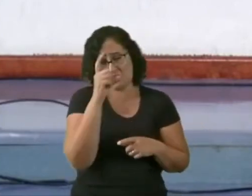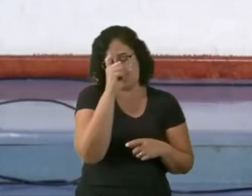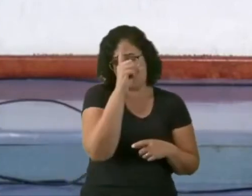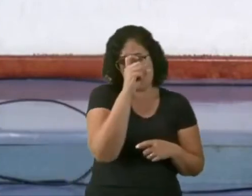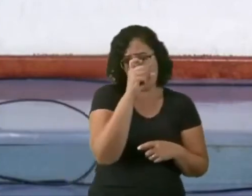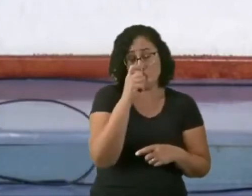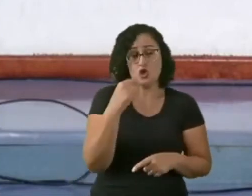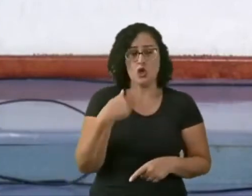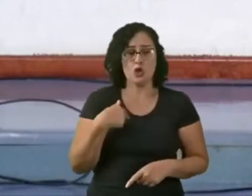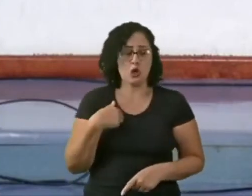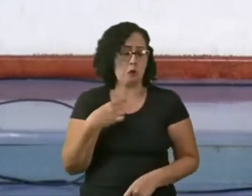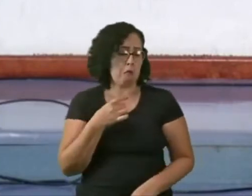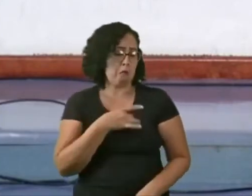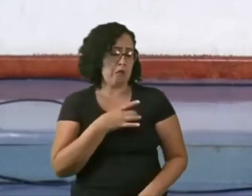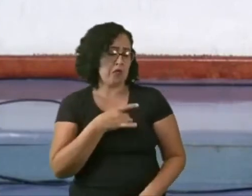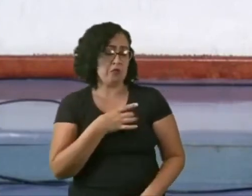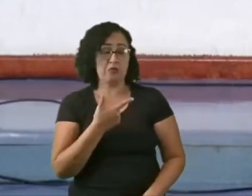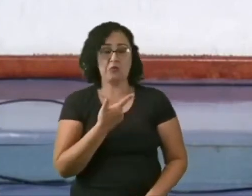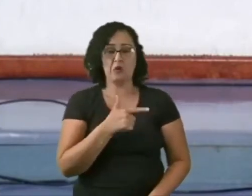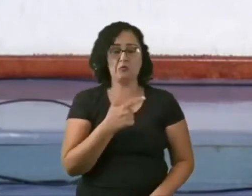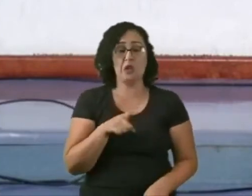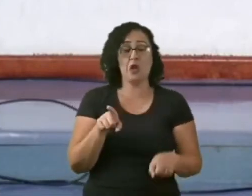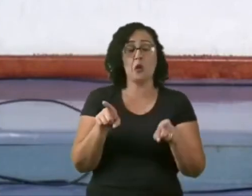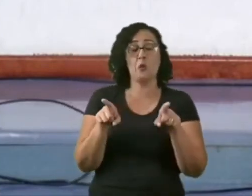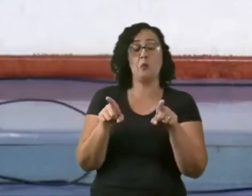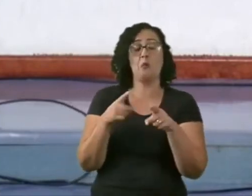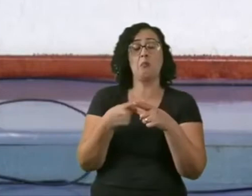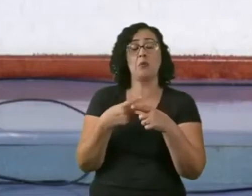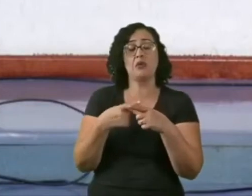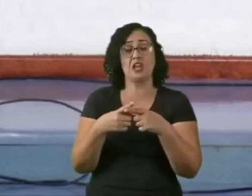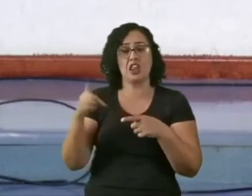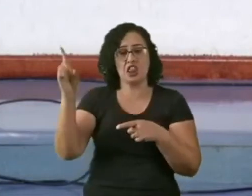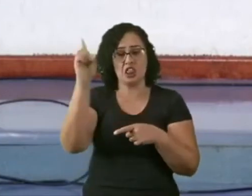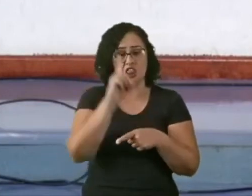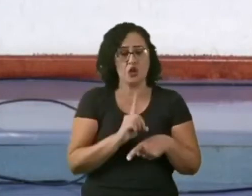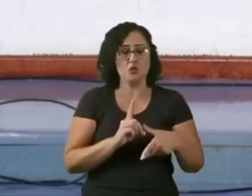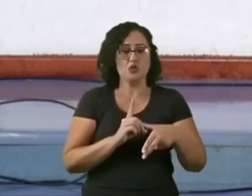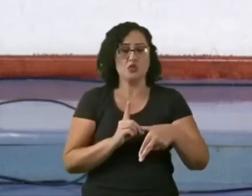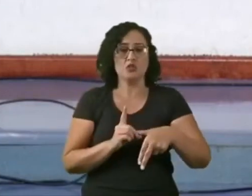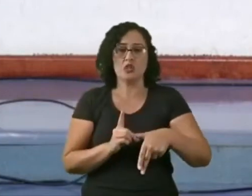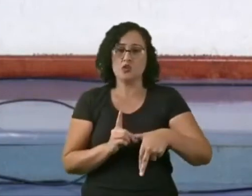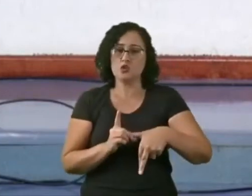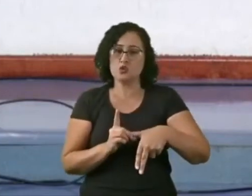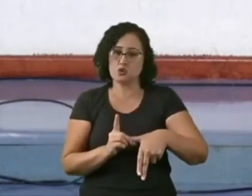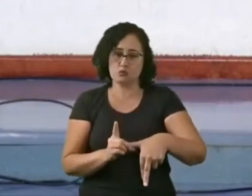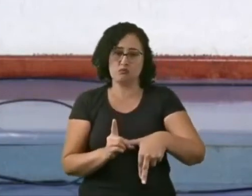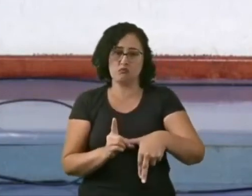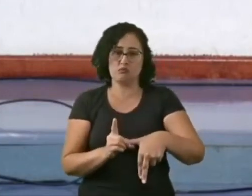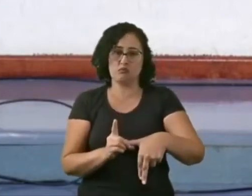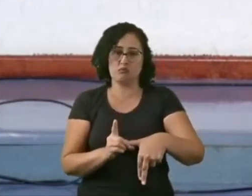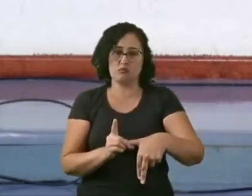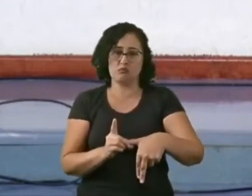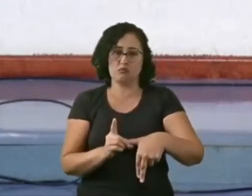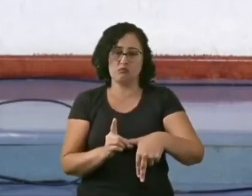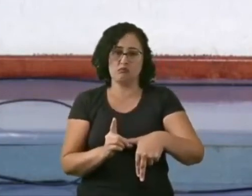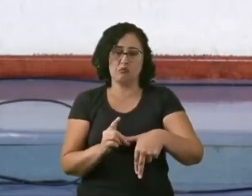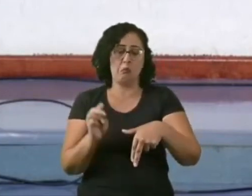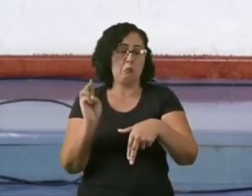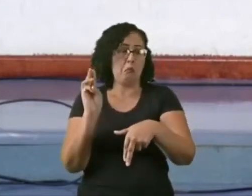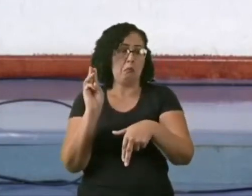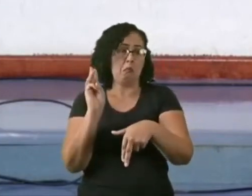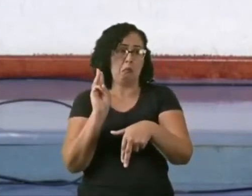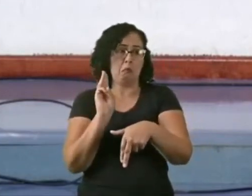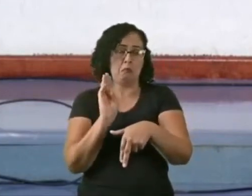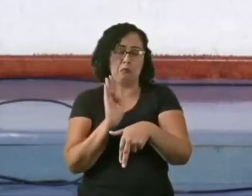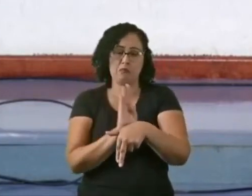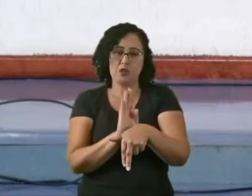A presença do Senhor estará comigo. A tua vara e o teu cajado vão me consolar. Eu sei disso. Então eu